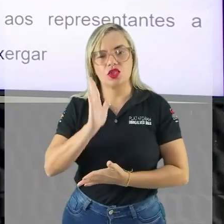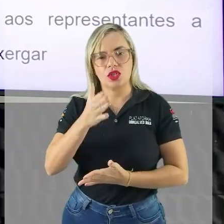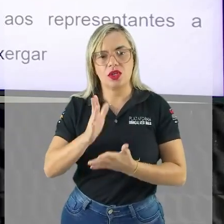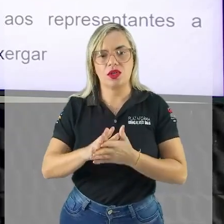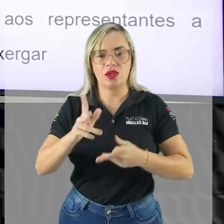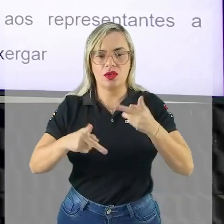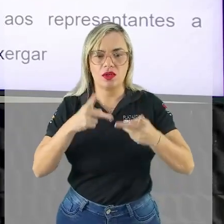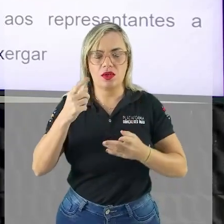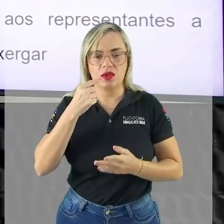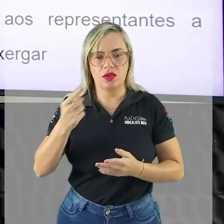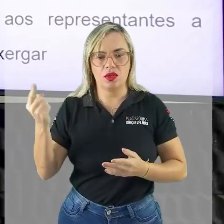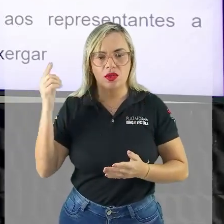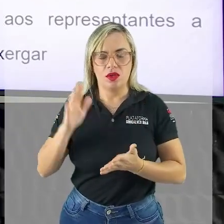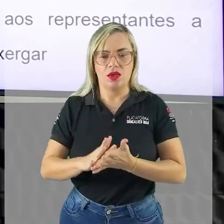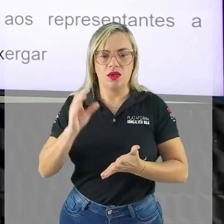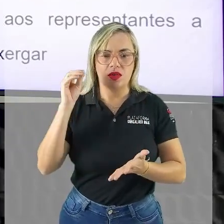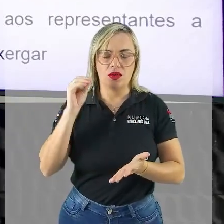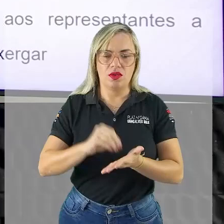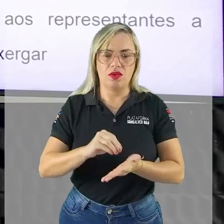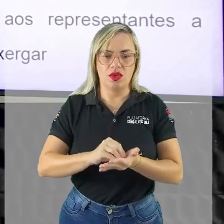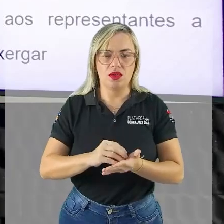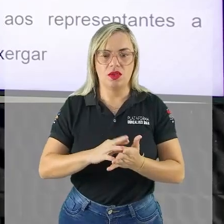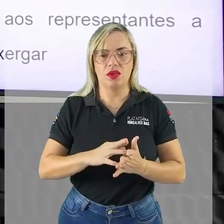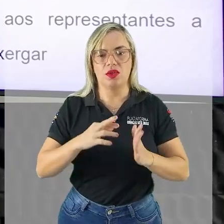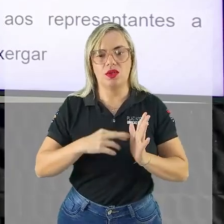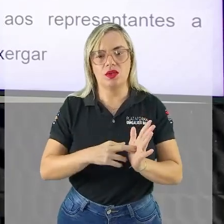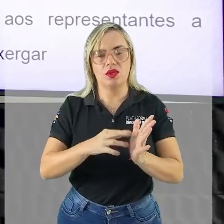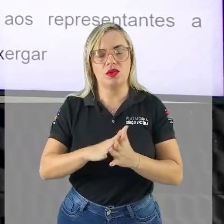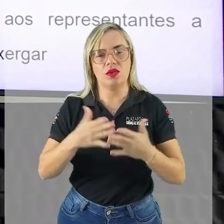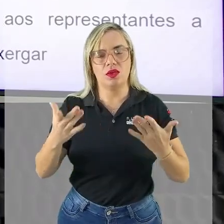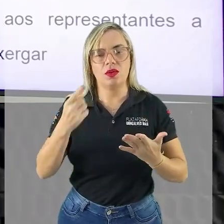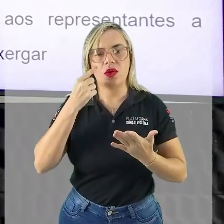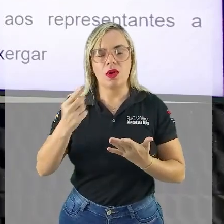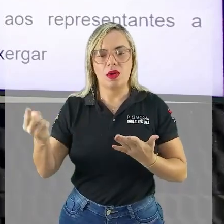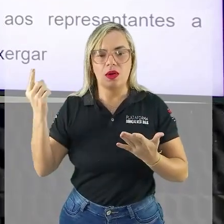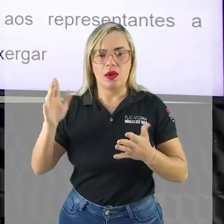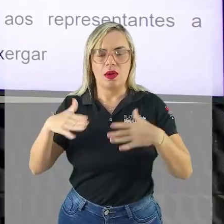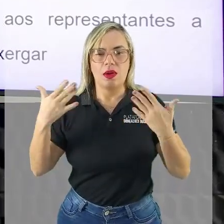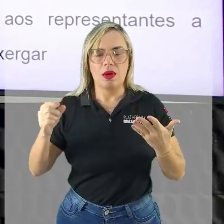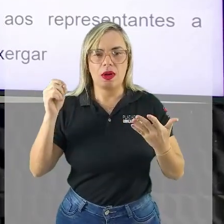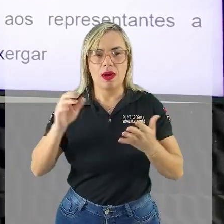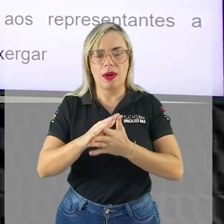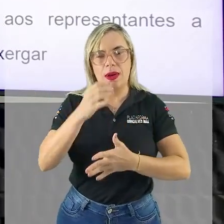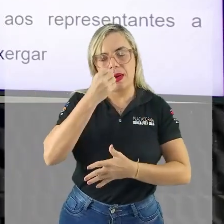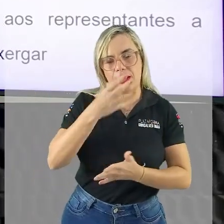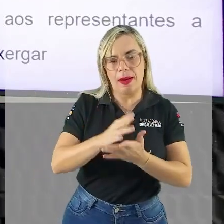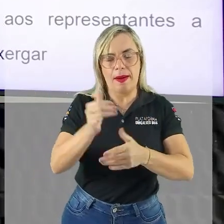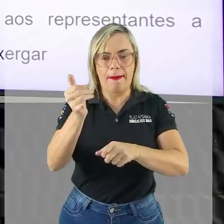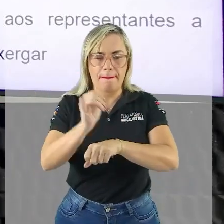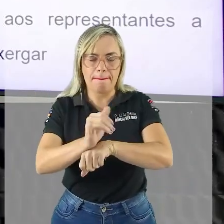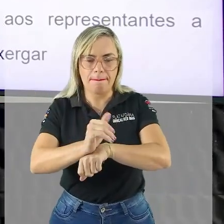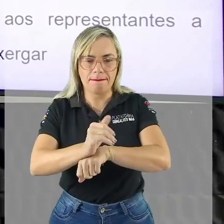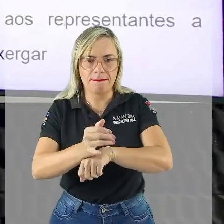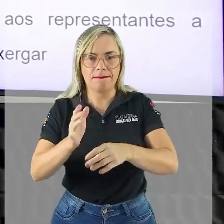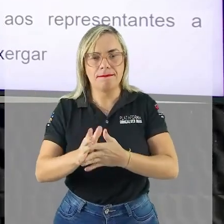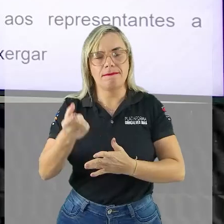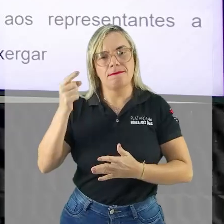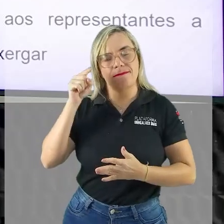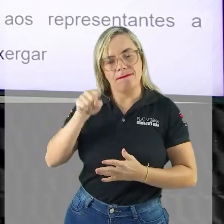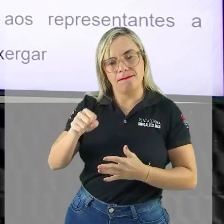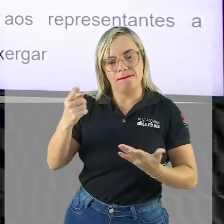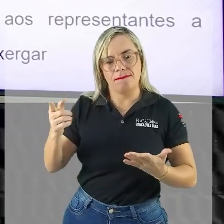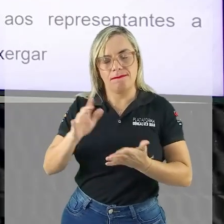a argumentação da falta de representatividade é uma boa estratégia para